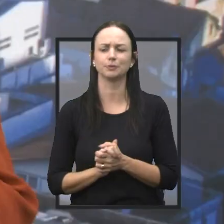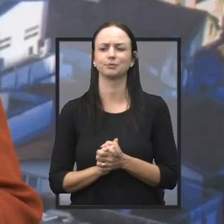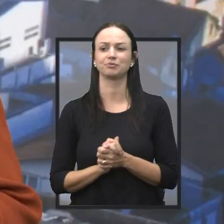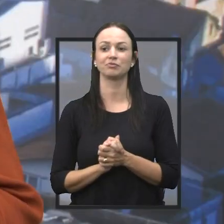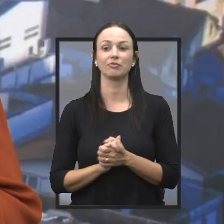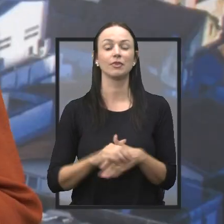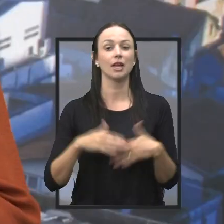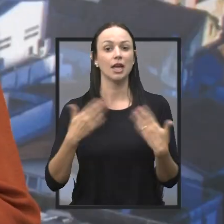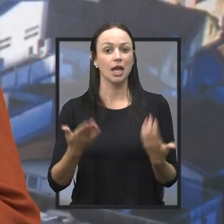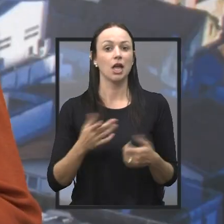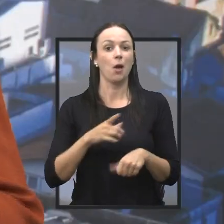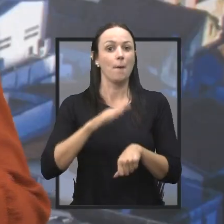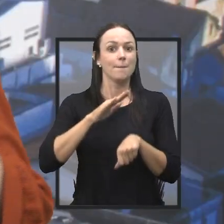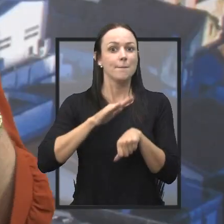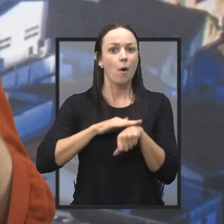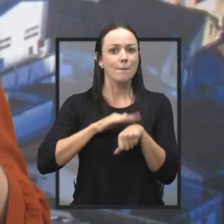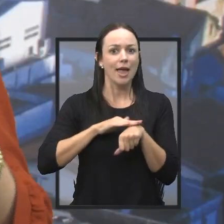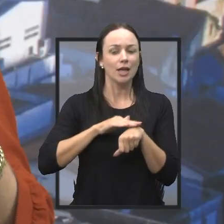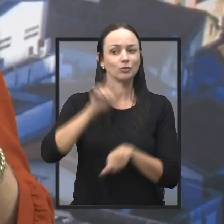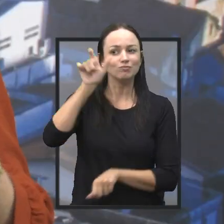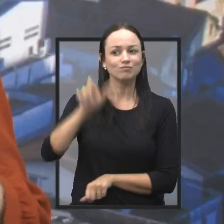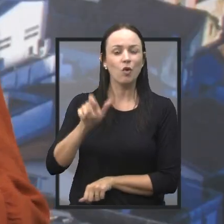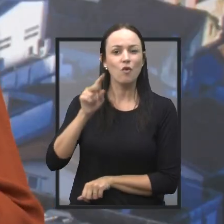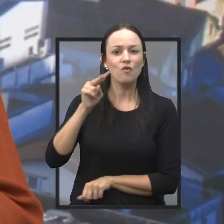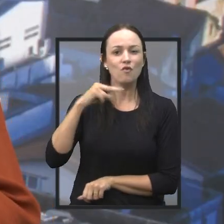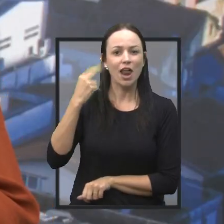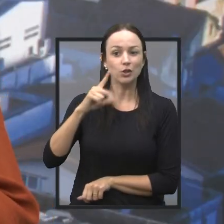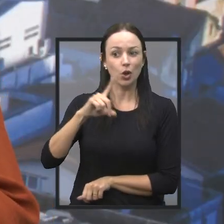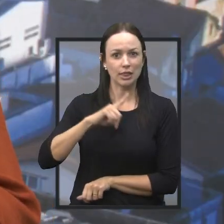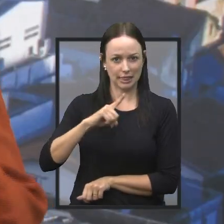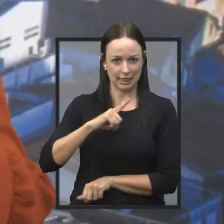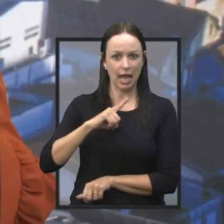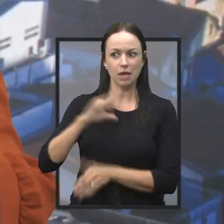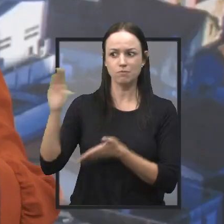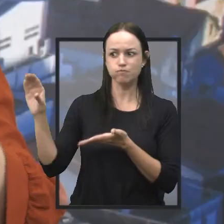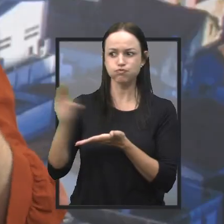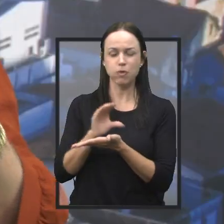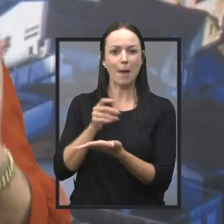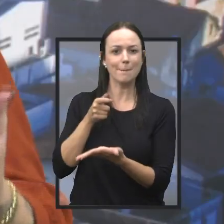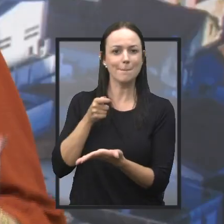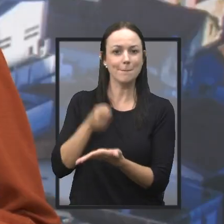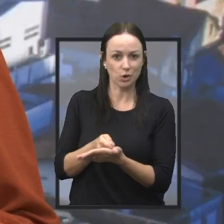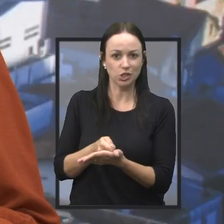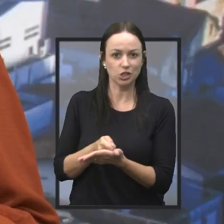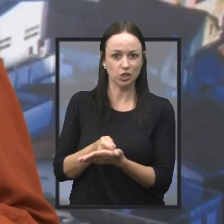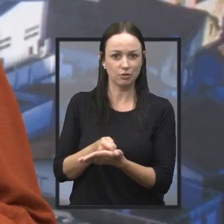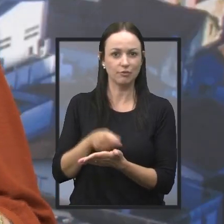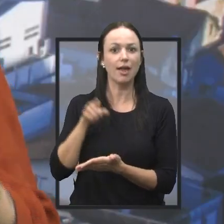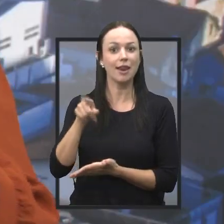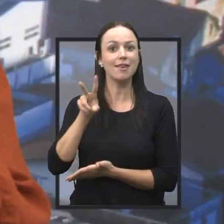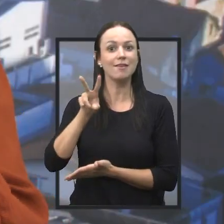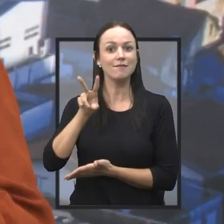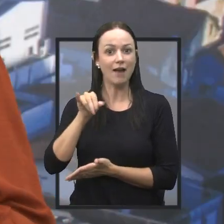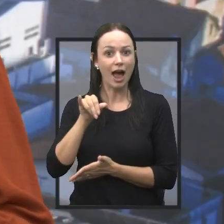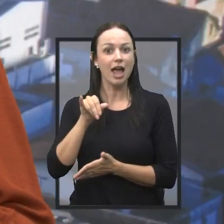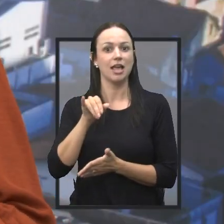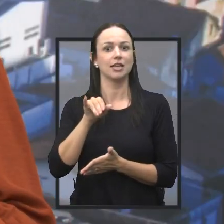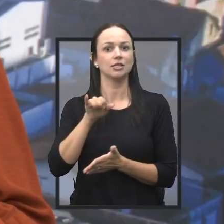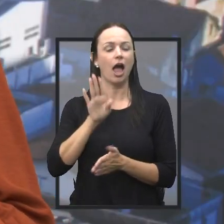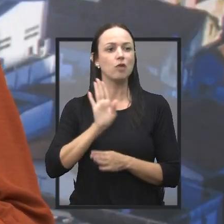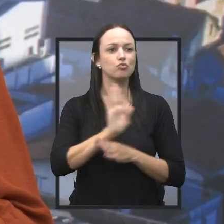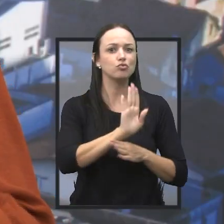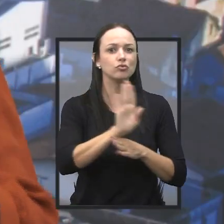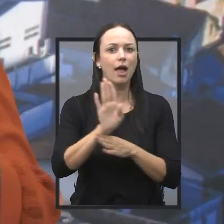partir do momento que o vereador ele tem as emendas impositivas, ele vai conseguir chegar até a população e enxergar